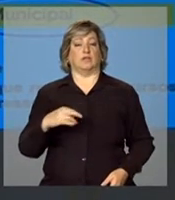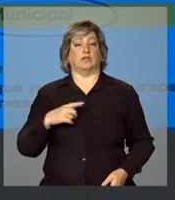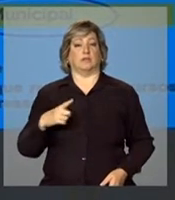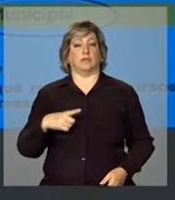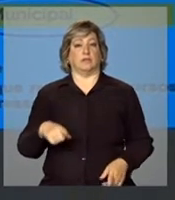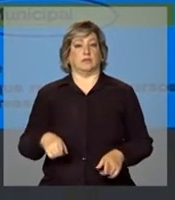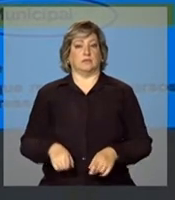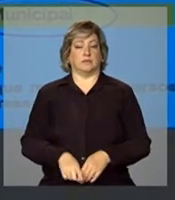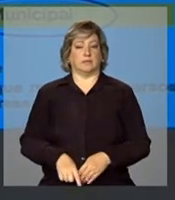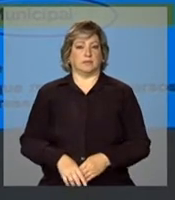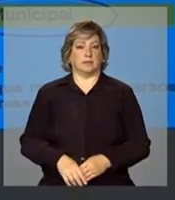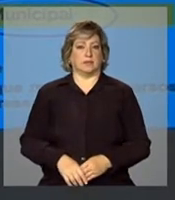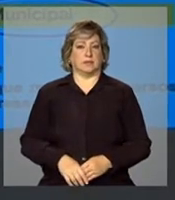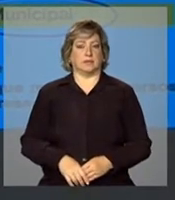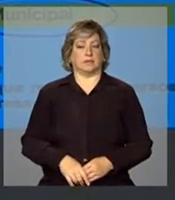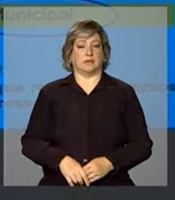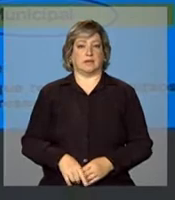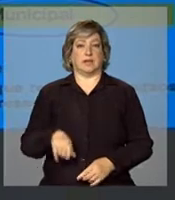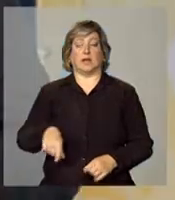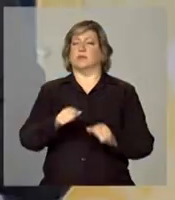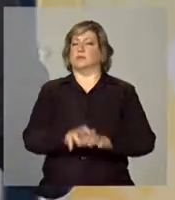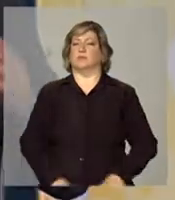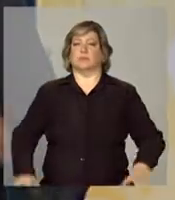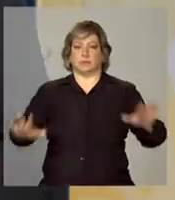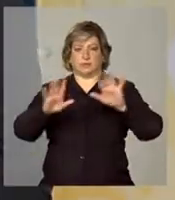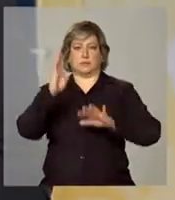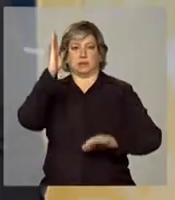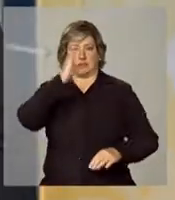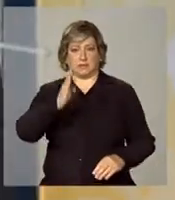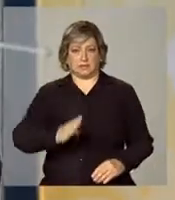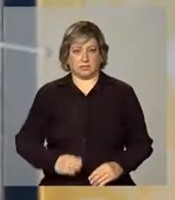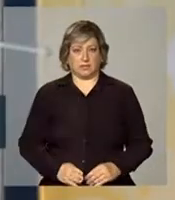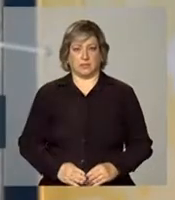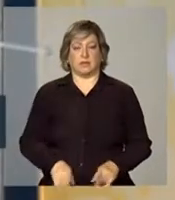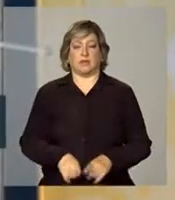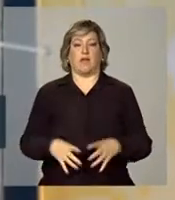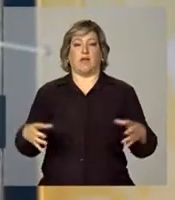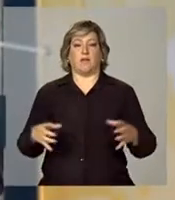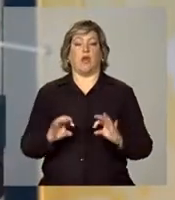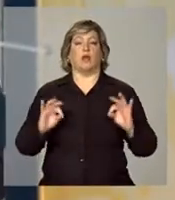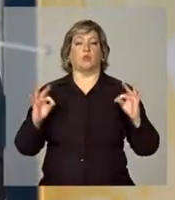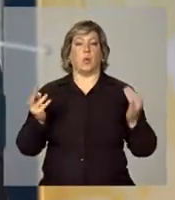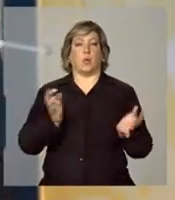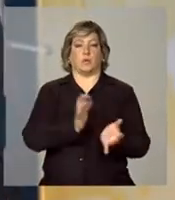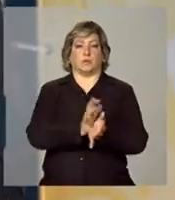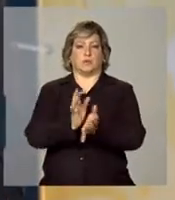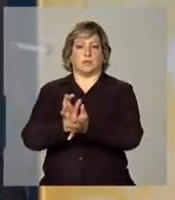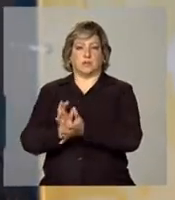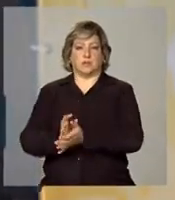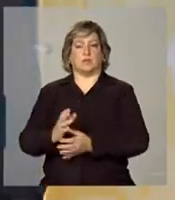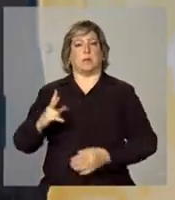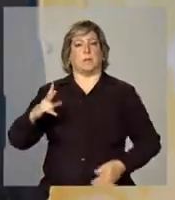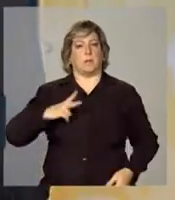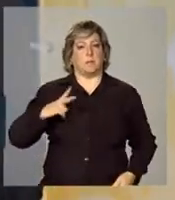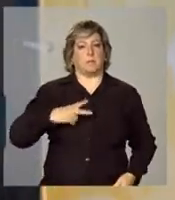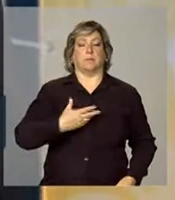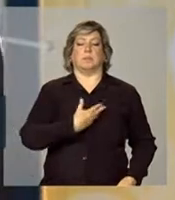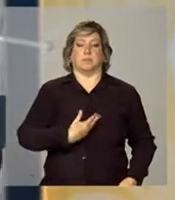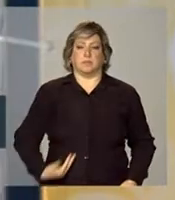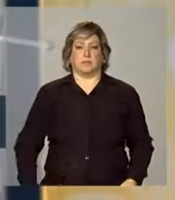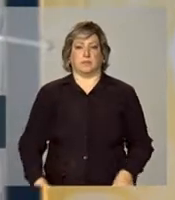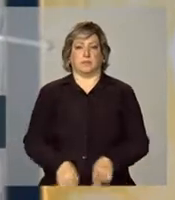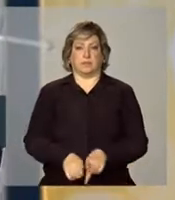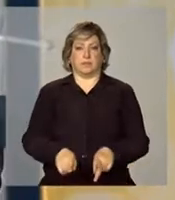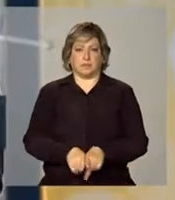público. Então, a abrangência é nacional e envolve todos os entes públicos e privados que, de certa